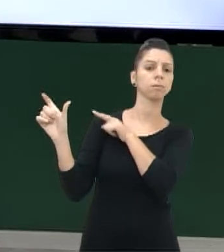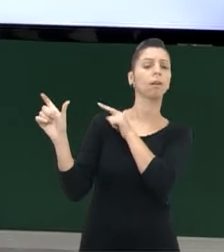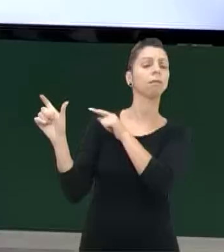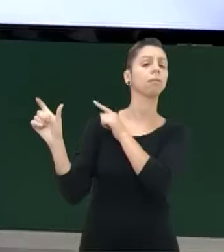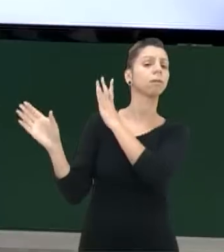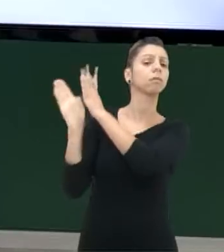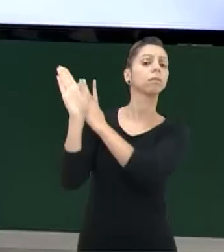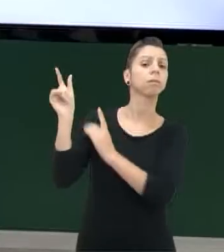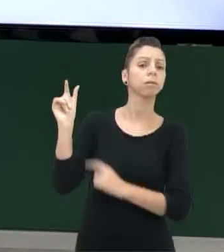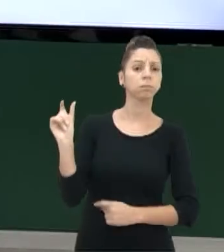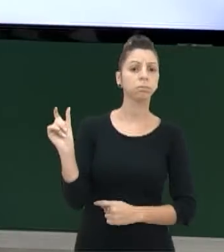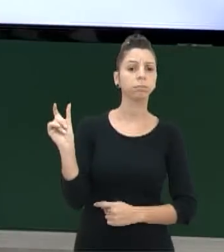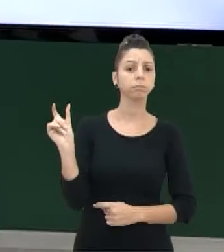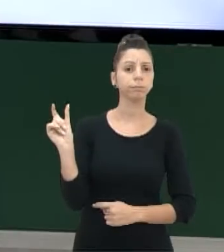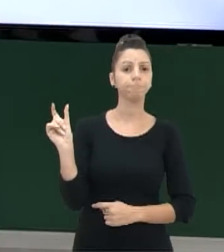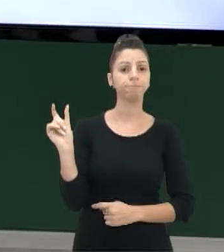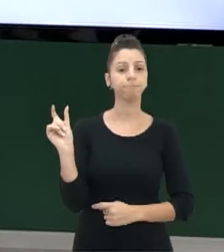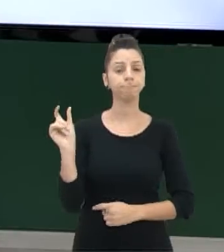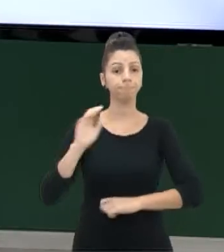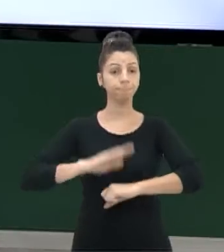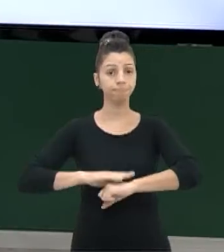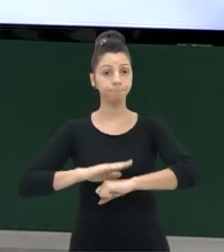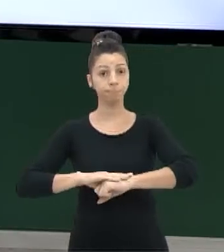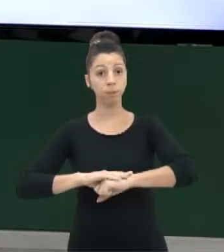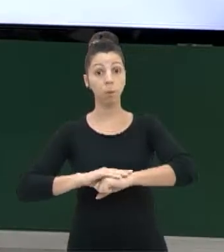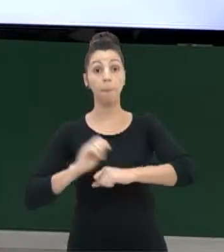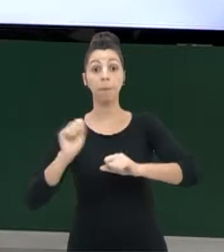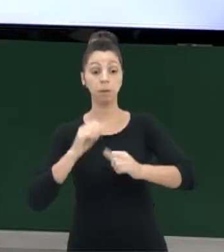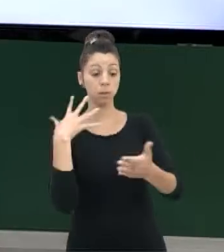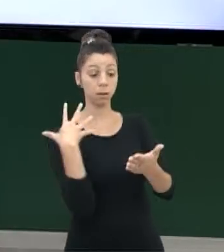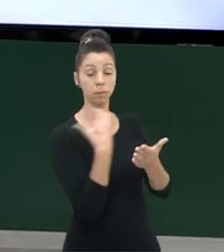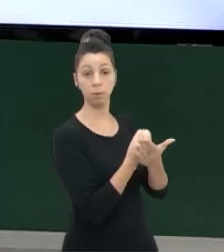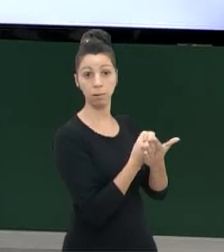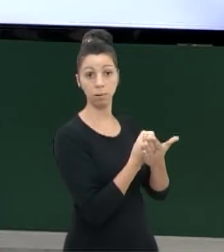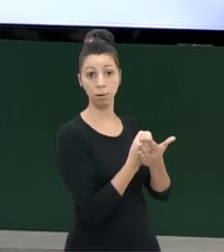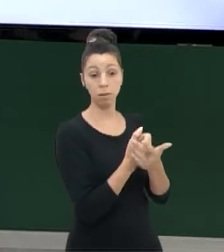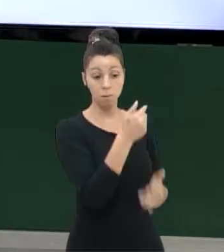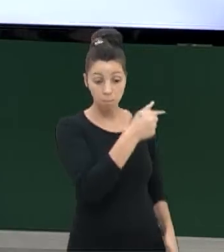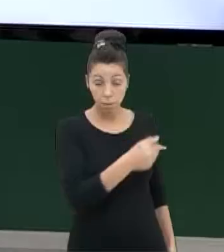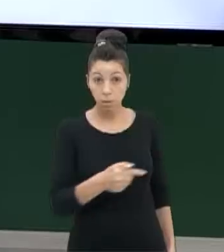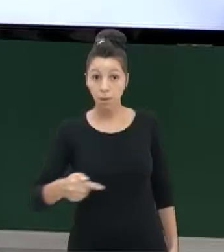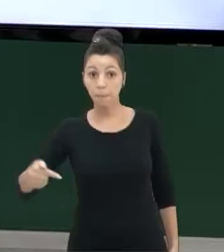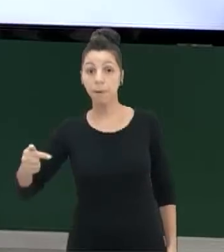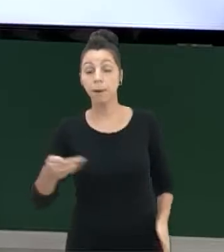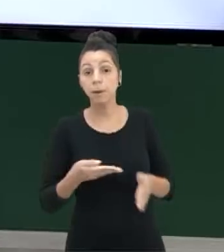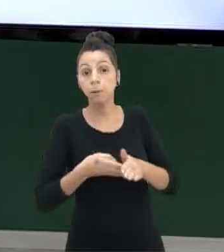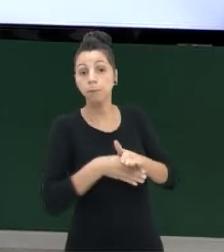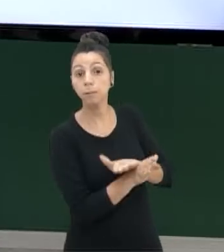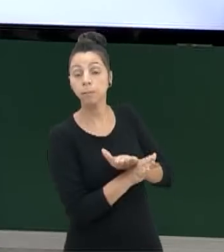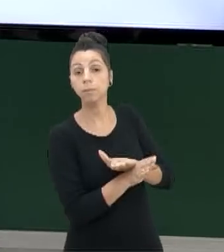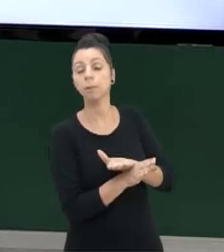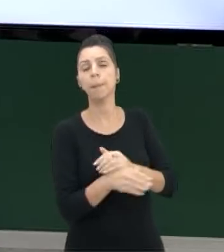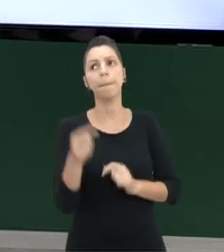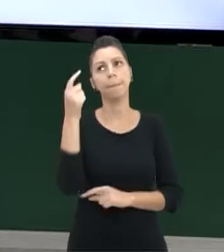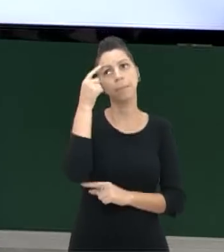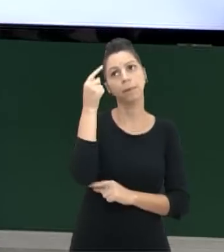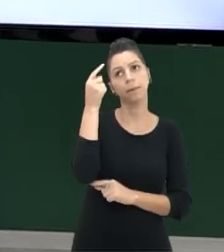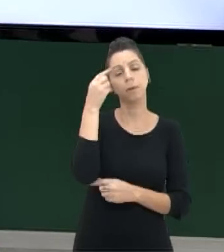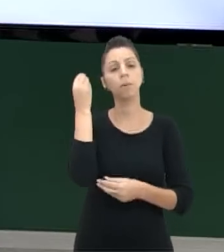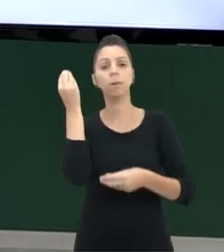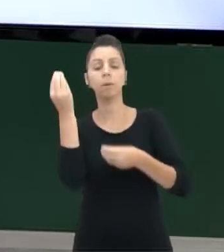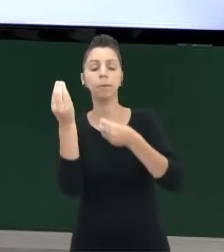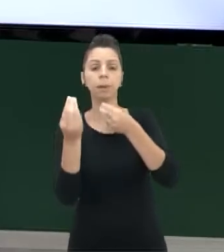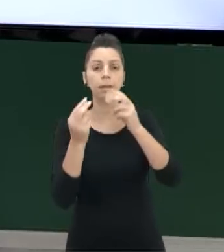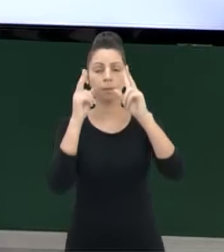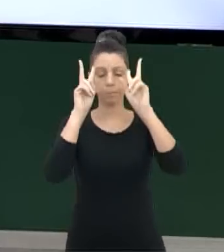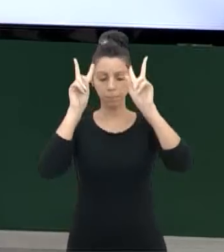vem sobre você? Anote. Então faça isso uma semana e depois você pode pensar como é que você está se